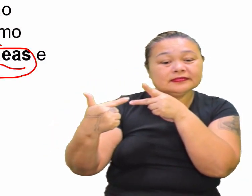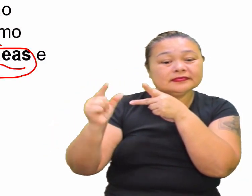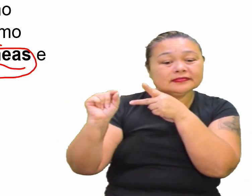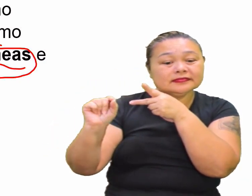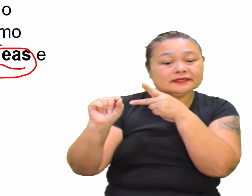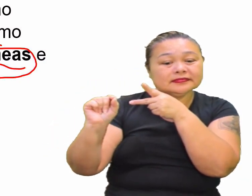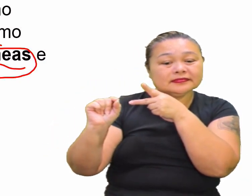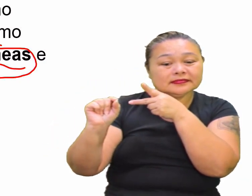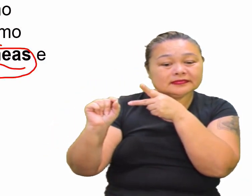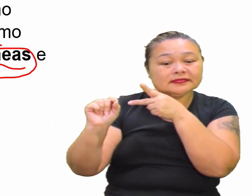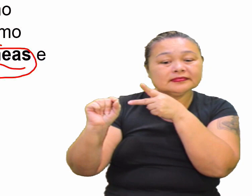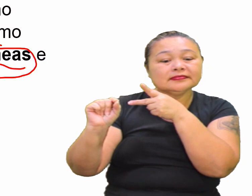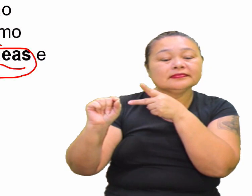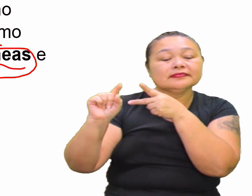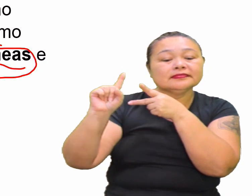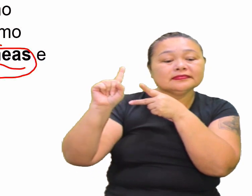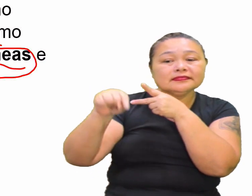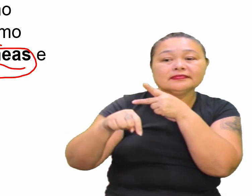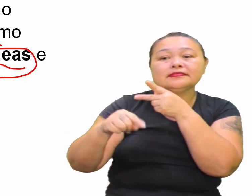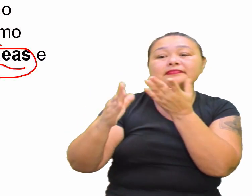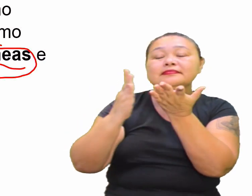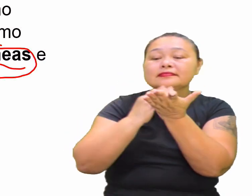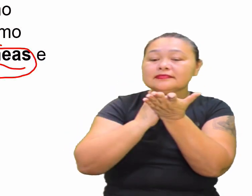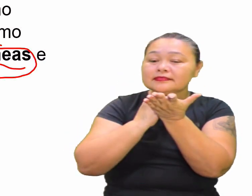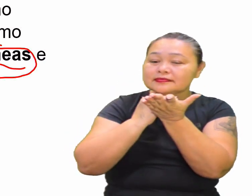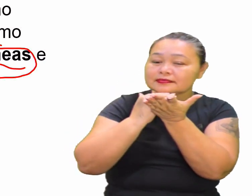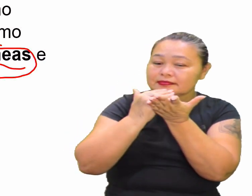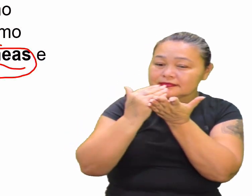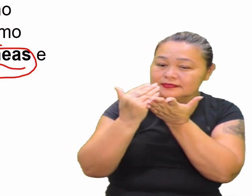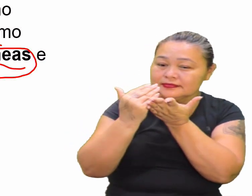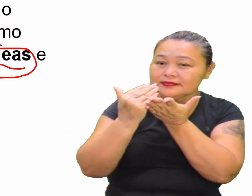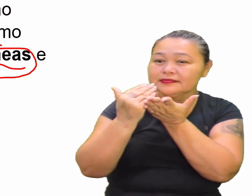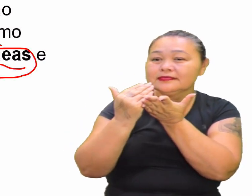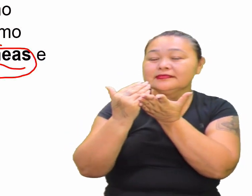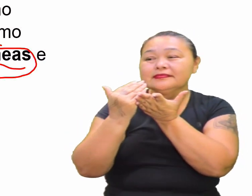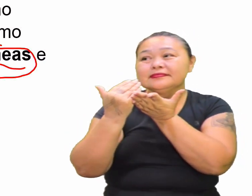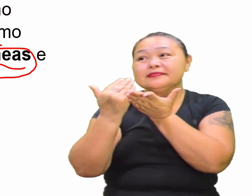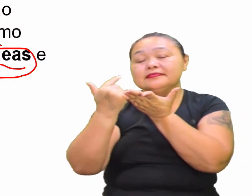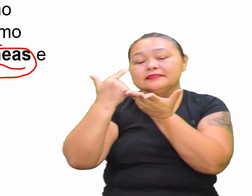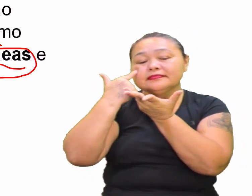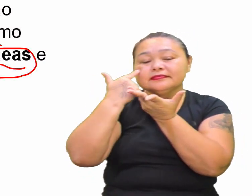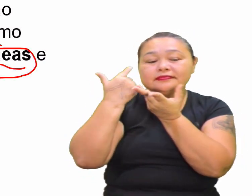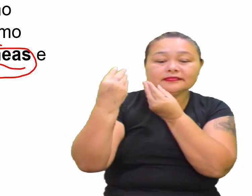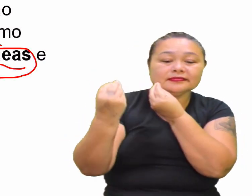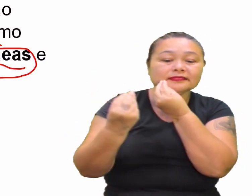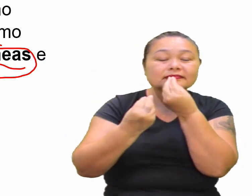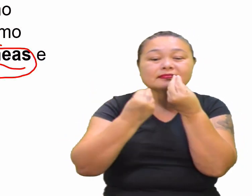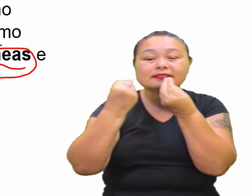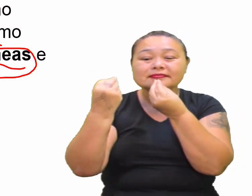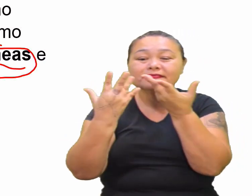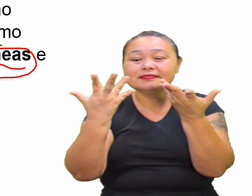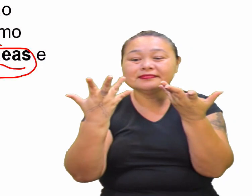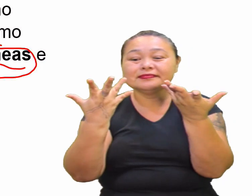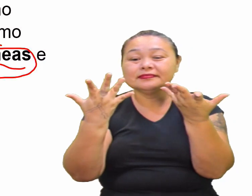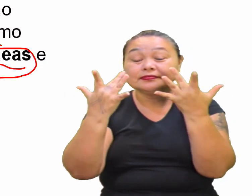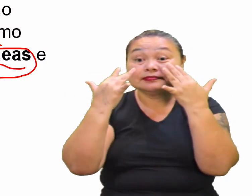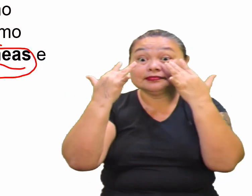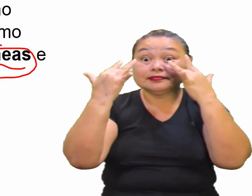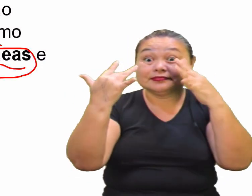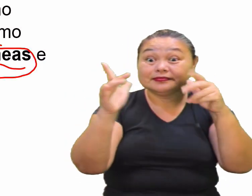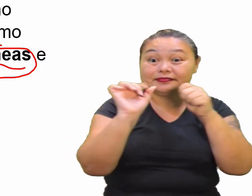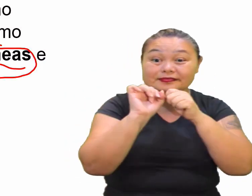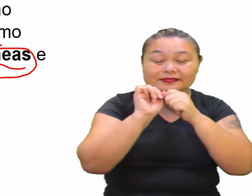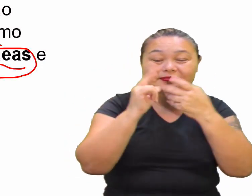o quê? Início. Aquela amizade, aquele início ali, aquela conquista. Aquele brilho nos olhos. Né?